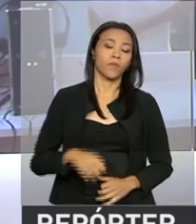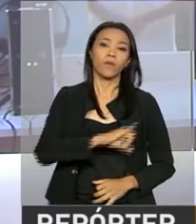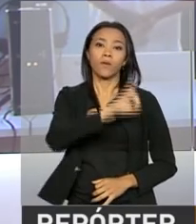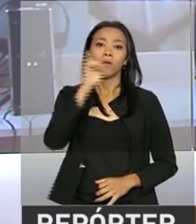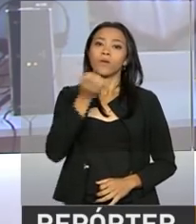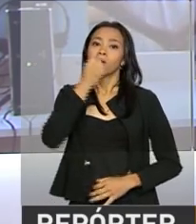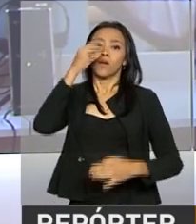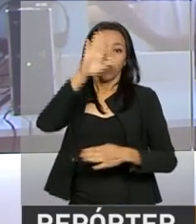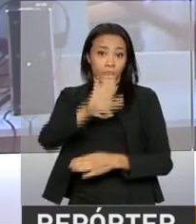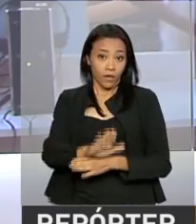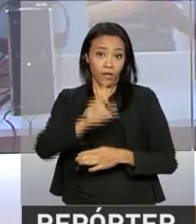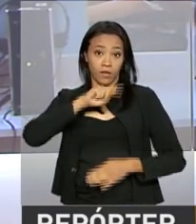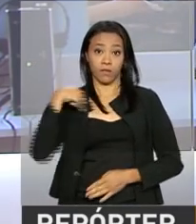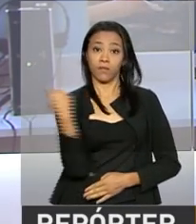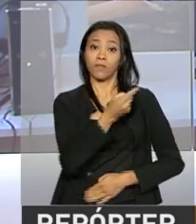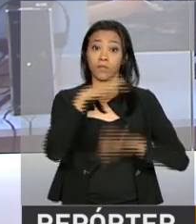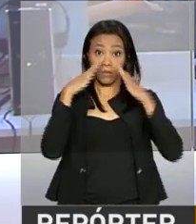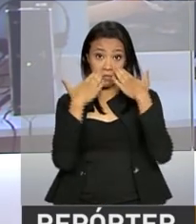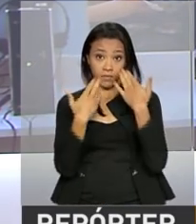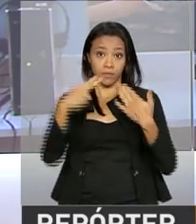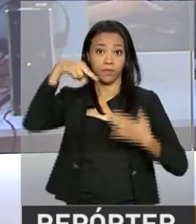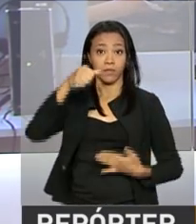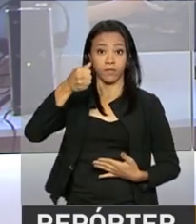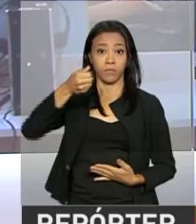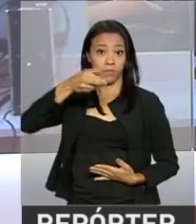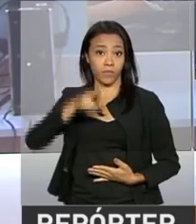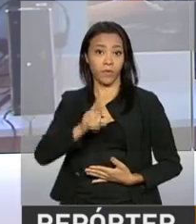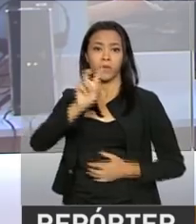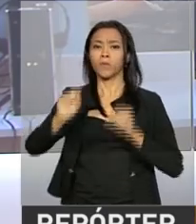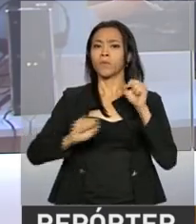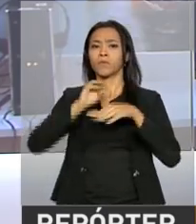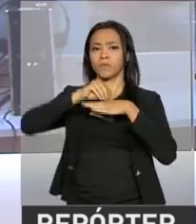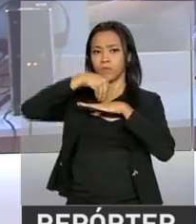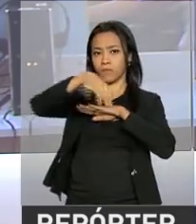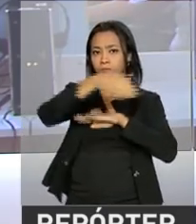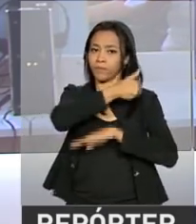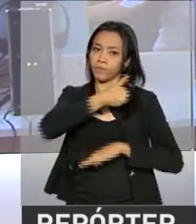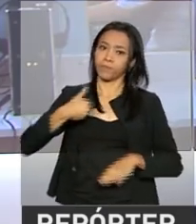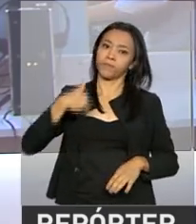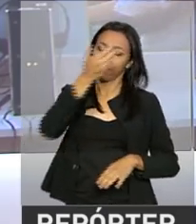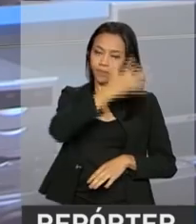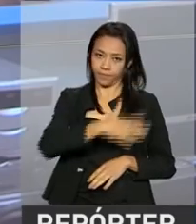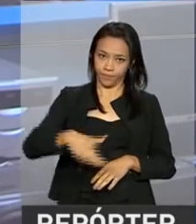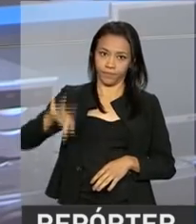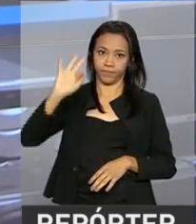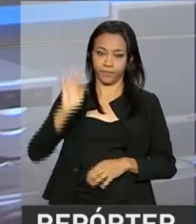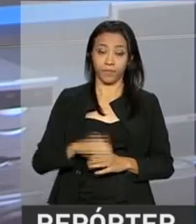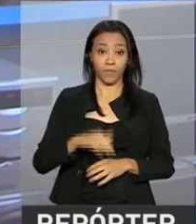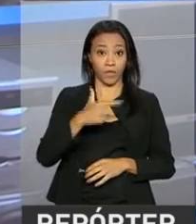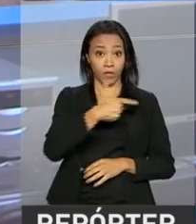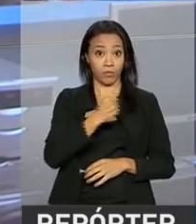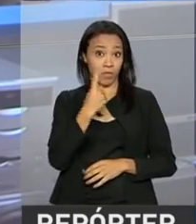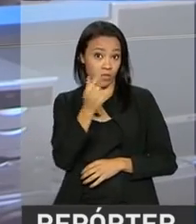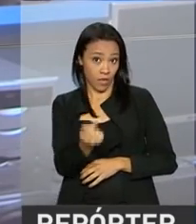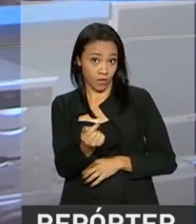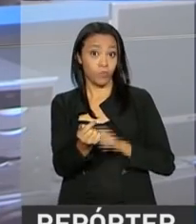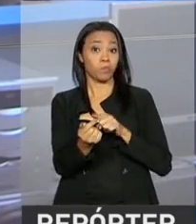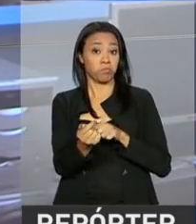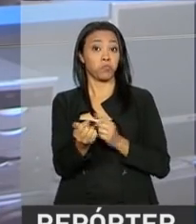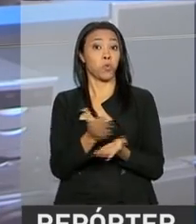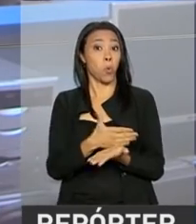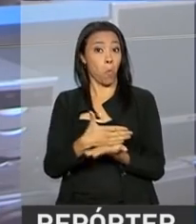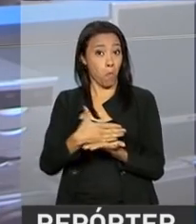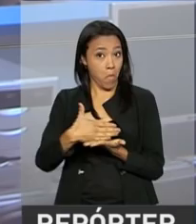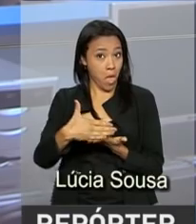Olá boa tarde estamos de volta com o repórter NBR as notícias do governo federal 2017 começa